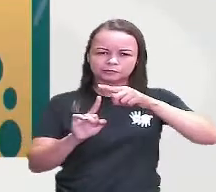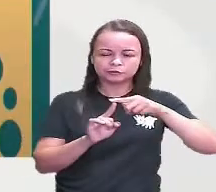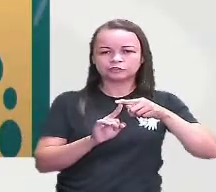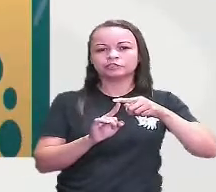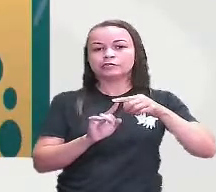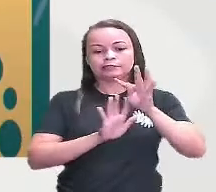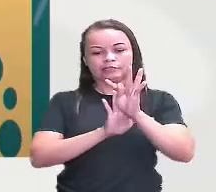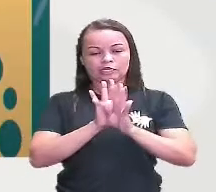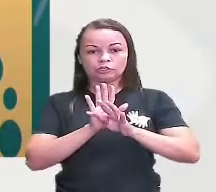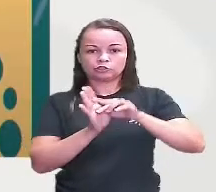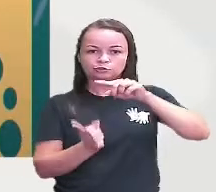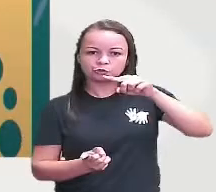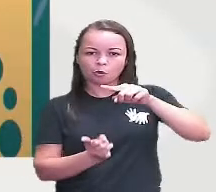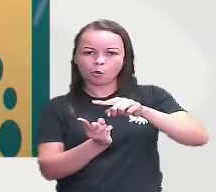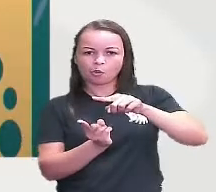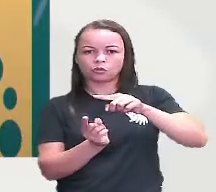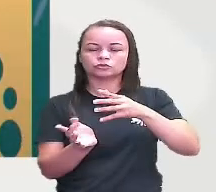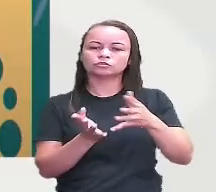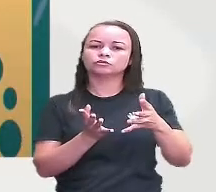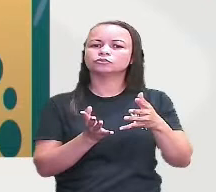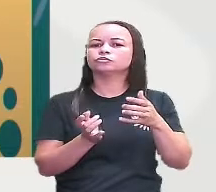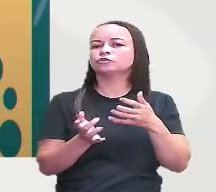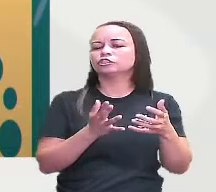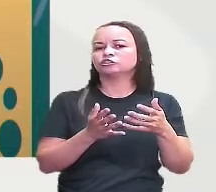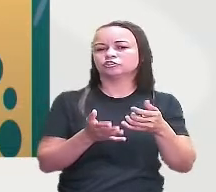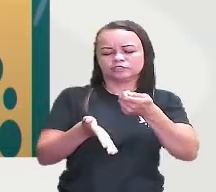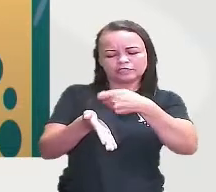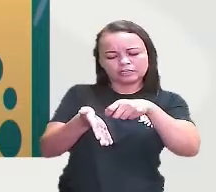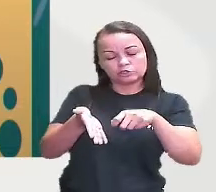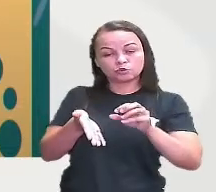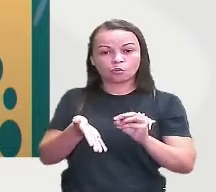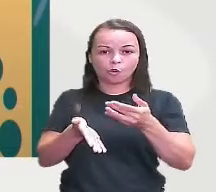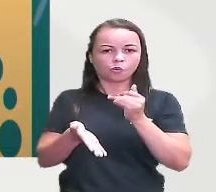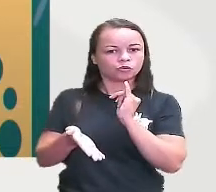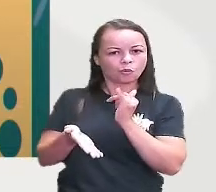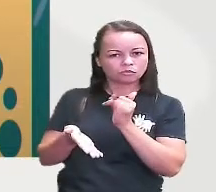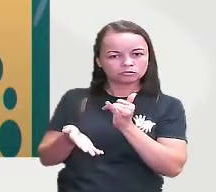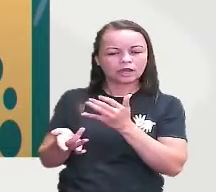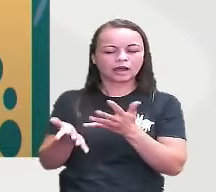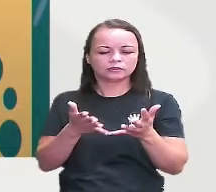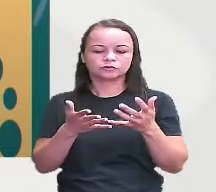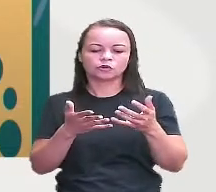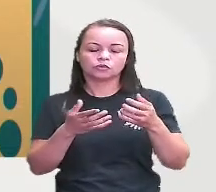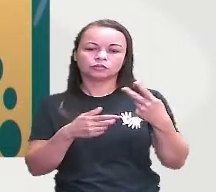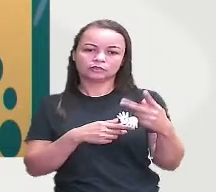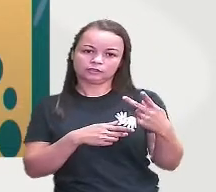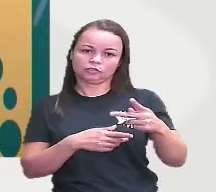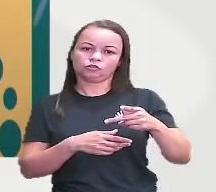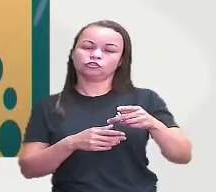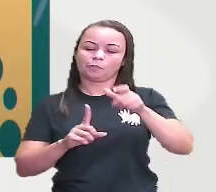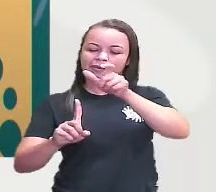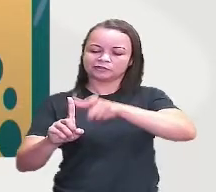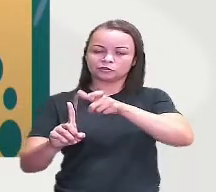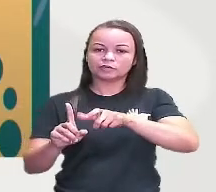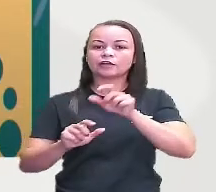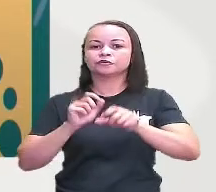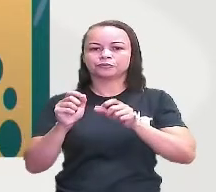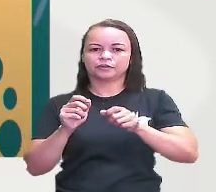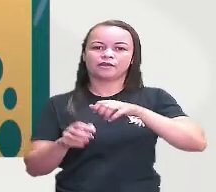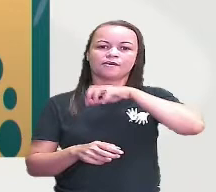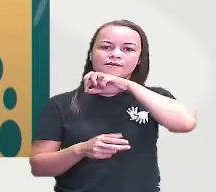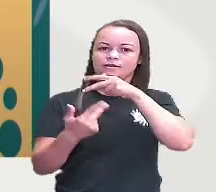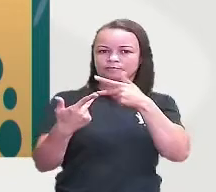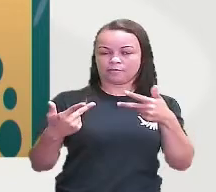curtos, tá? Escrito ou contado por alguém, onde os seus personagens principais são animais falantes.